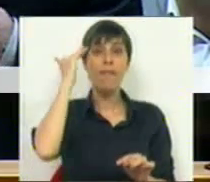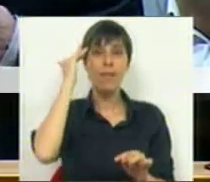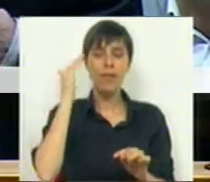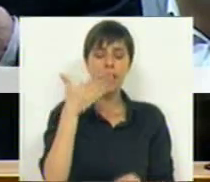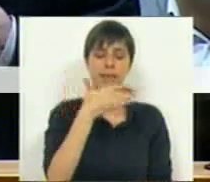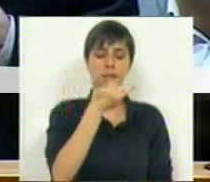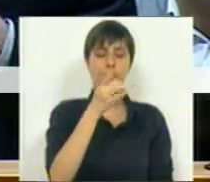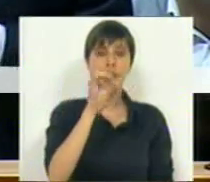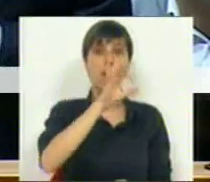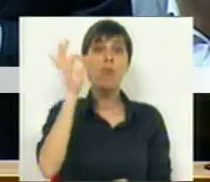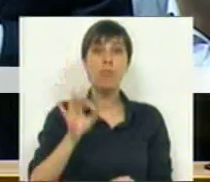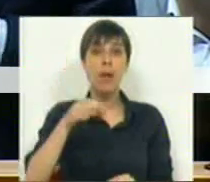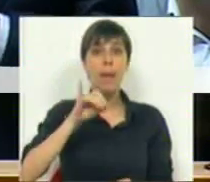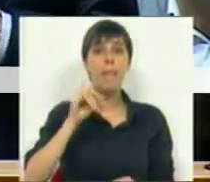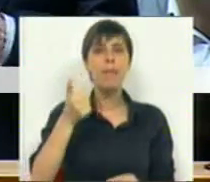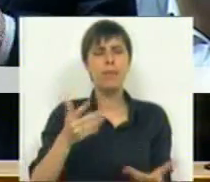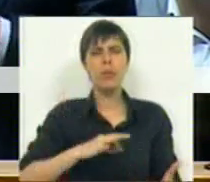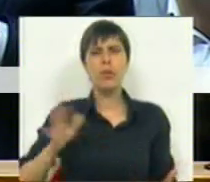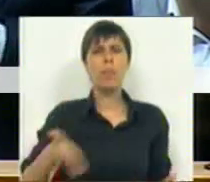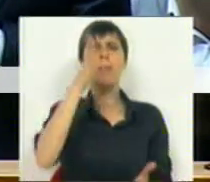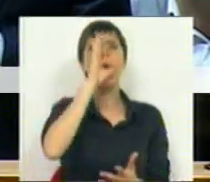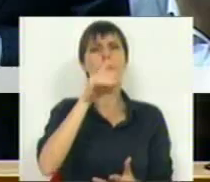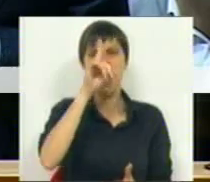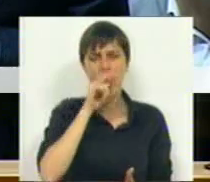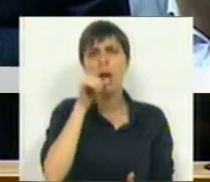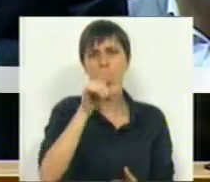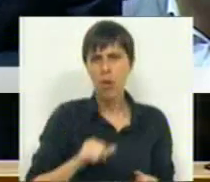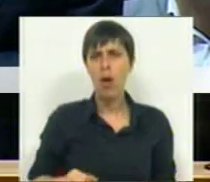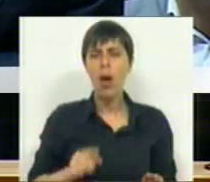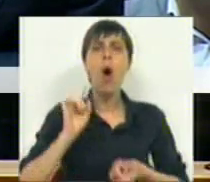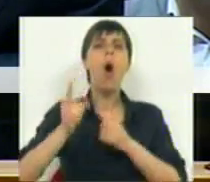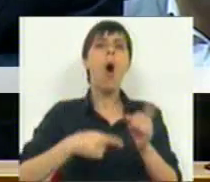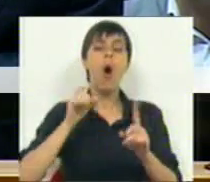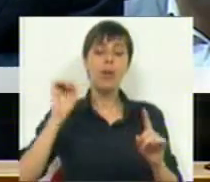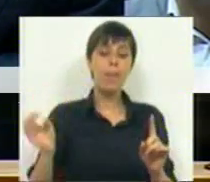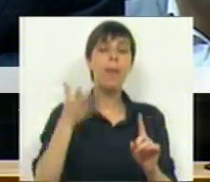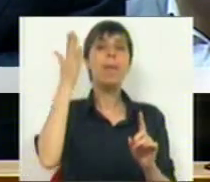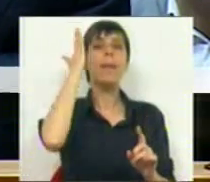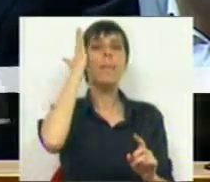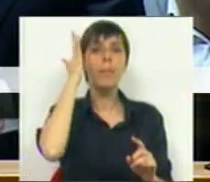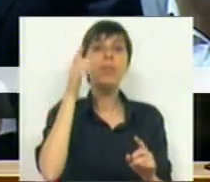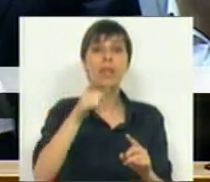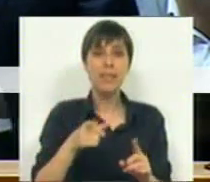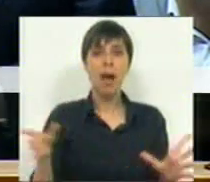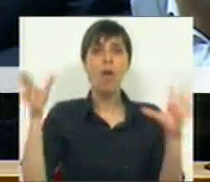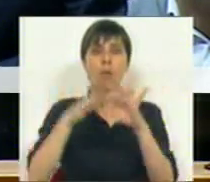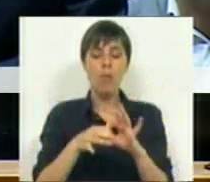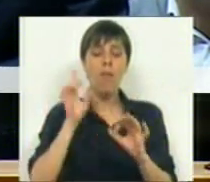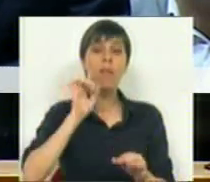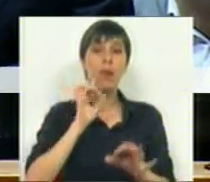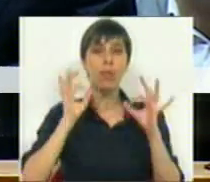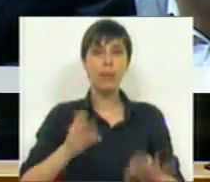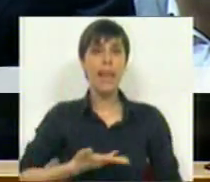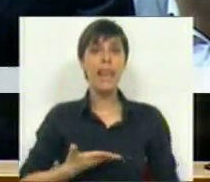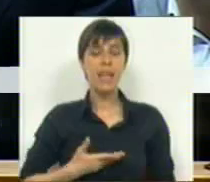a 126% do PIB, o Sr. Primeiro-Ministro recorda-se de qual era a primeira previsão sobre o valor